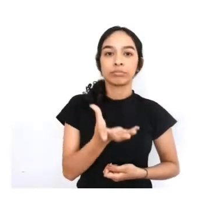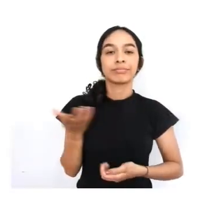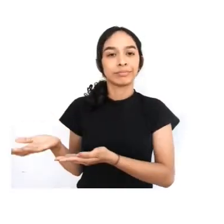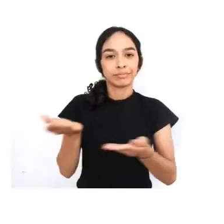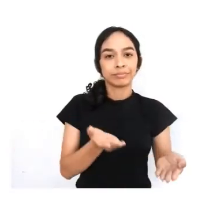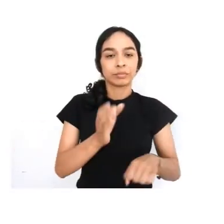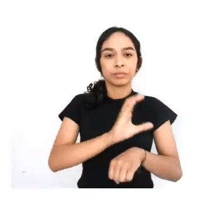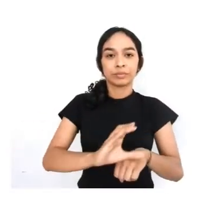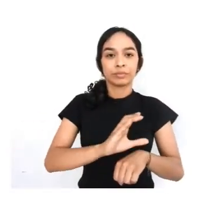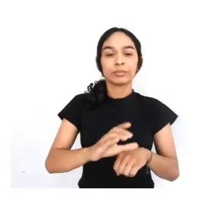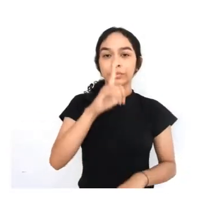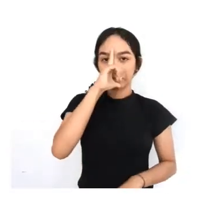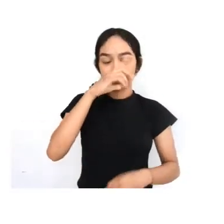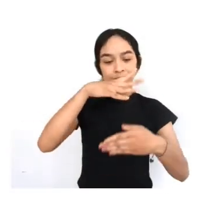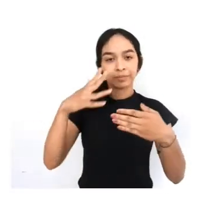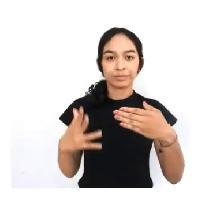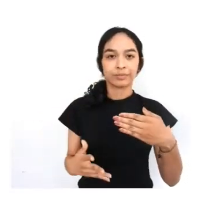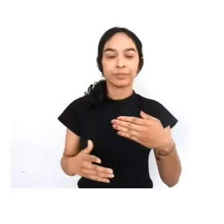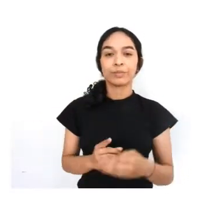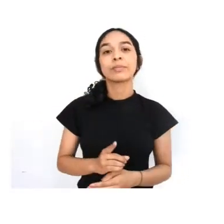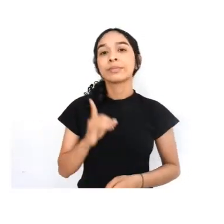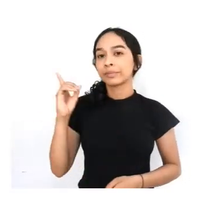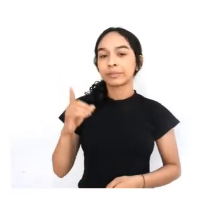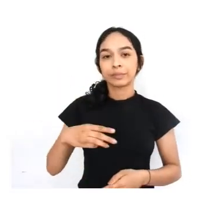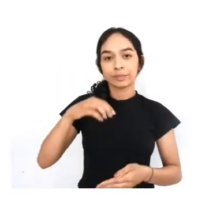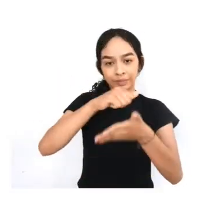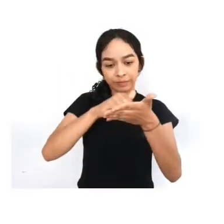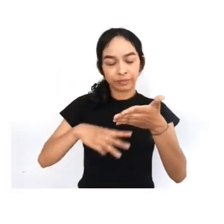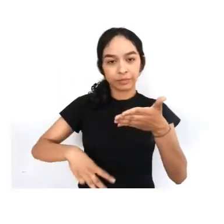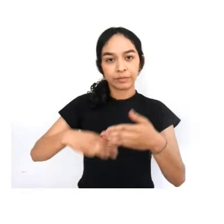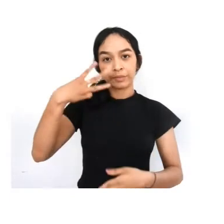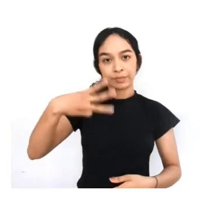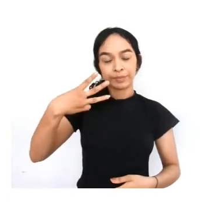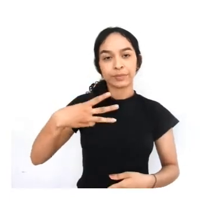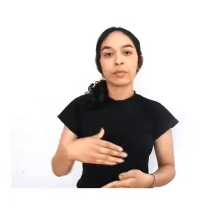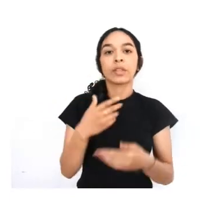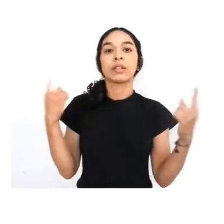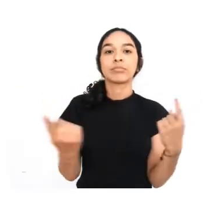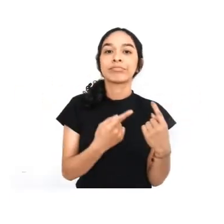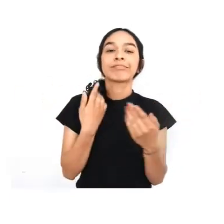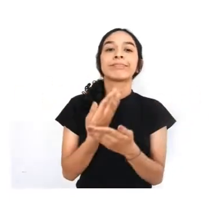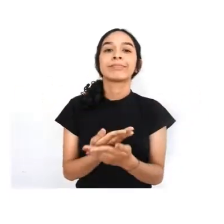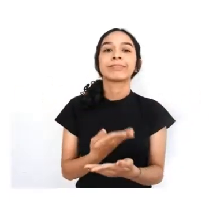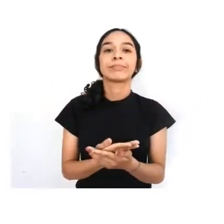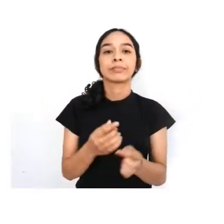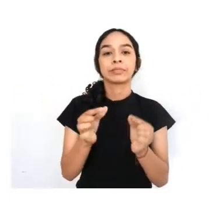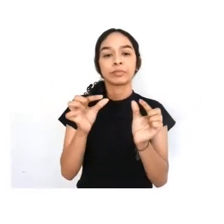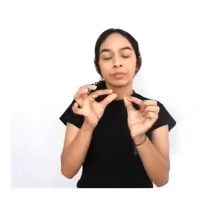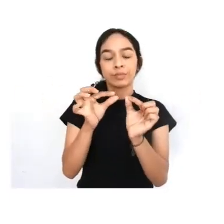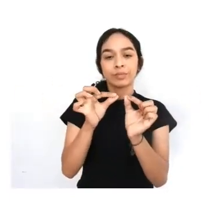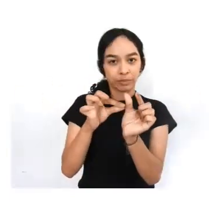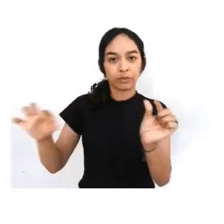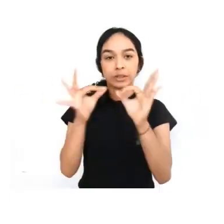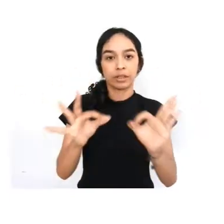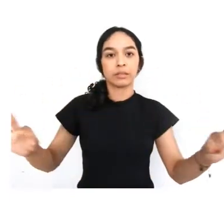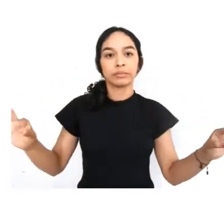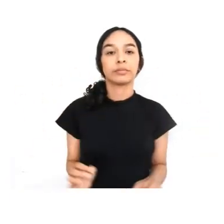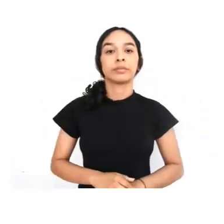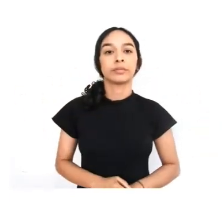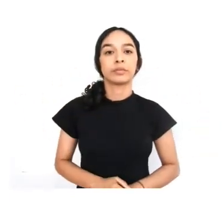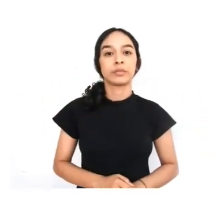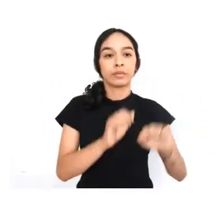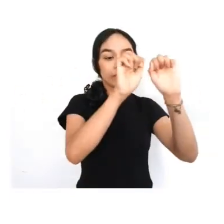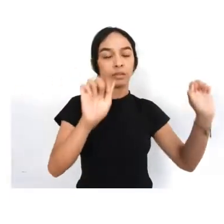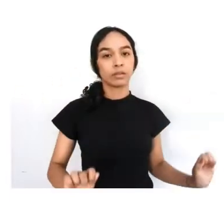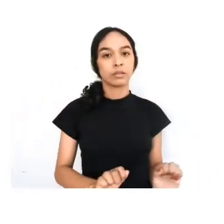Seja bem-vindo ao curso Latim em Libras. Esta é a Lectio 3 e estudaremos a morfossintaxe, o sistema